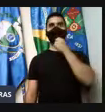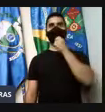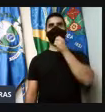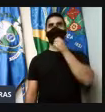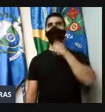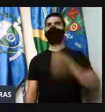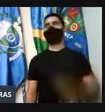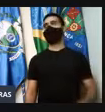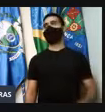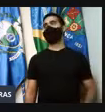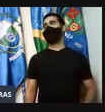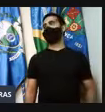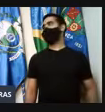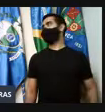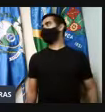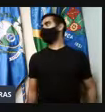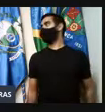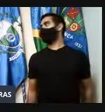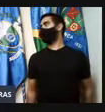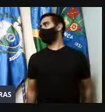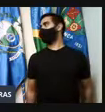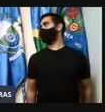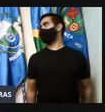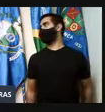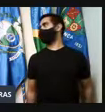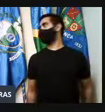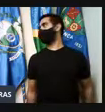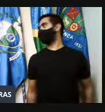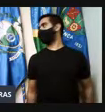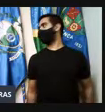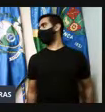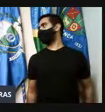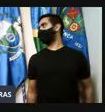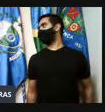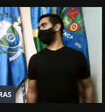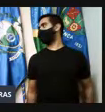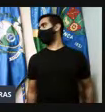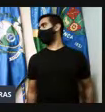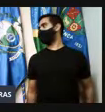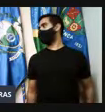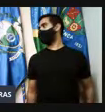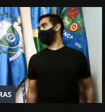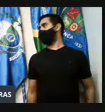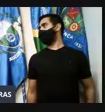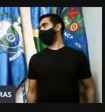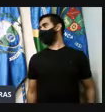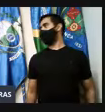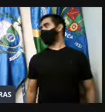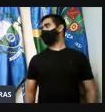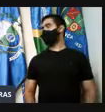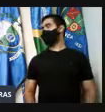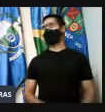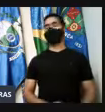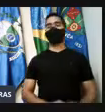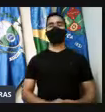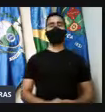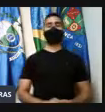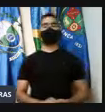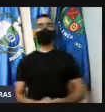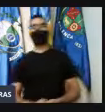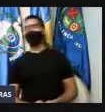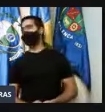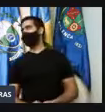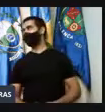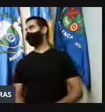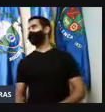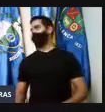de saúde, prefeito, se for possível, quem mais for de direito, né, Guarda Municipal, Polícia Militar, que todos sejam convidados para participar aqui com a gente,